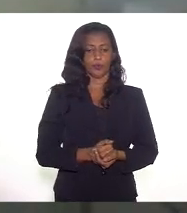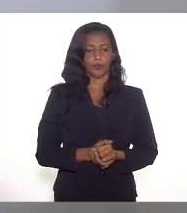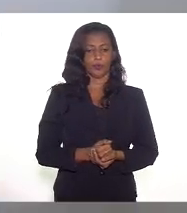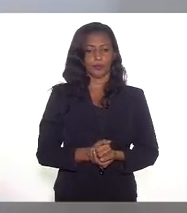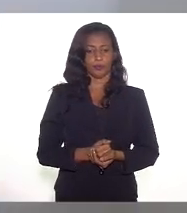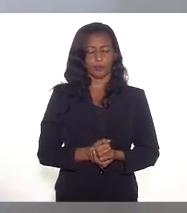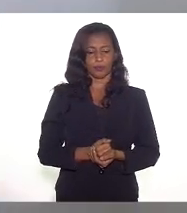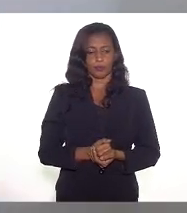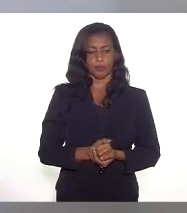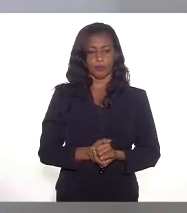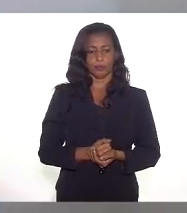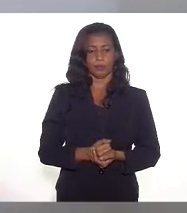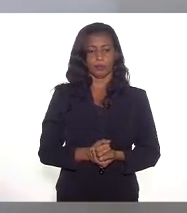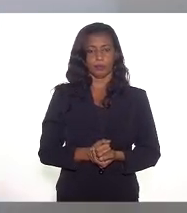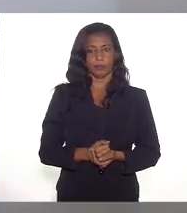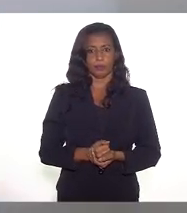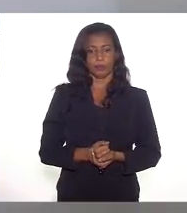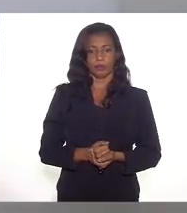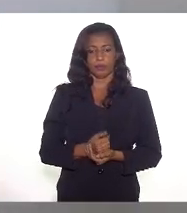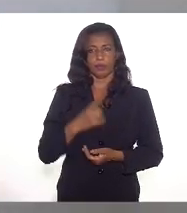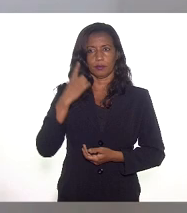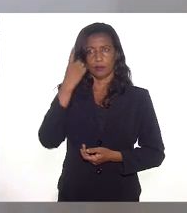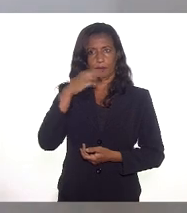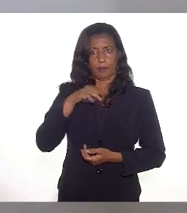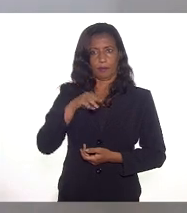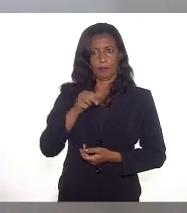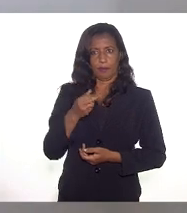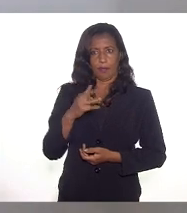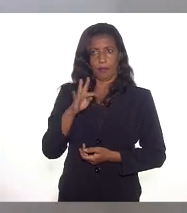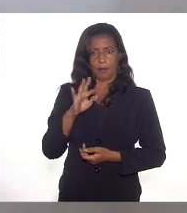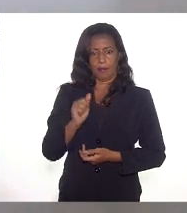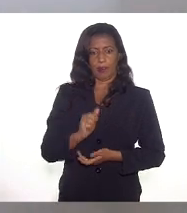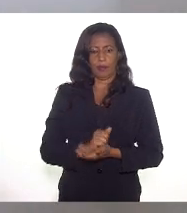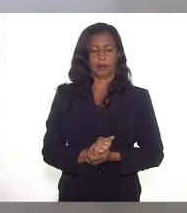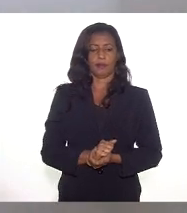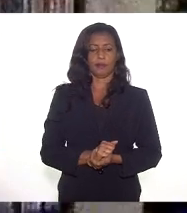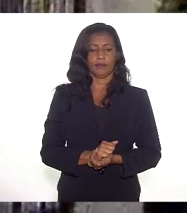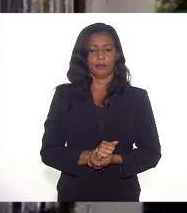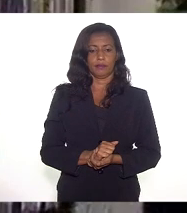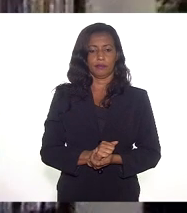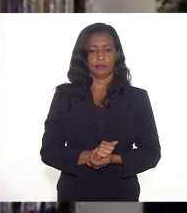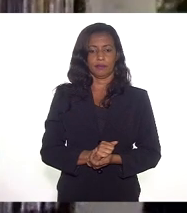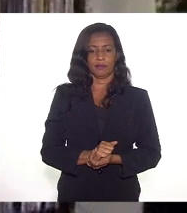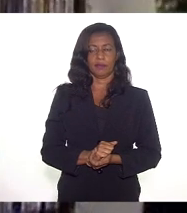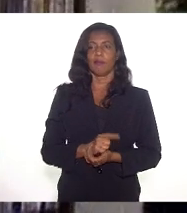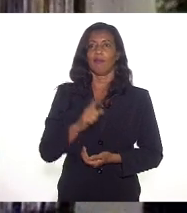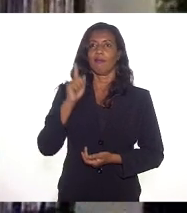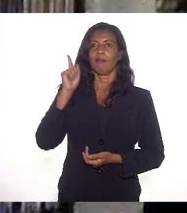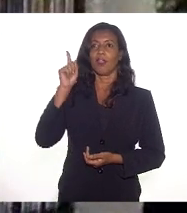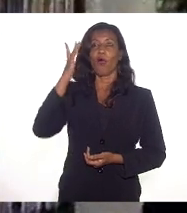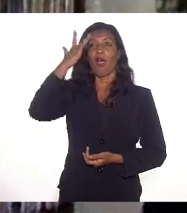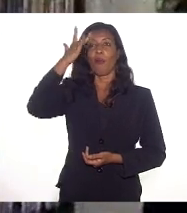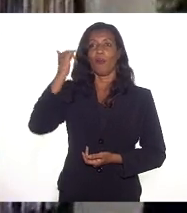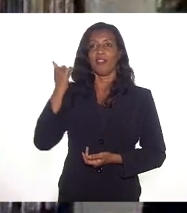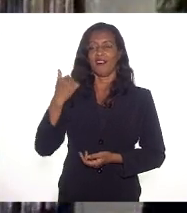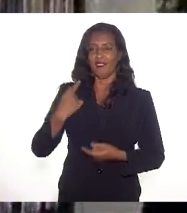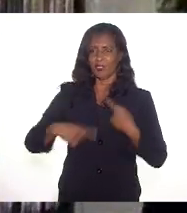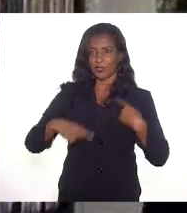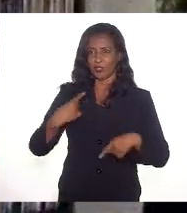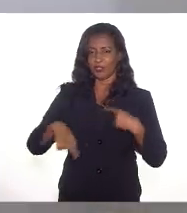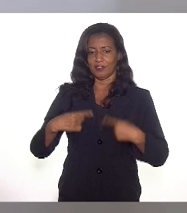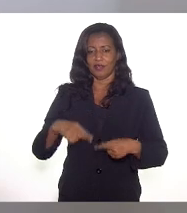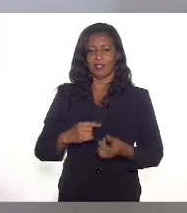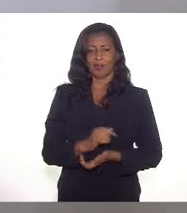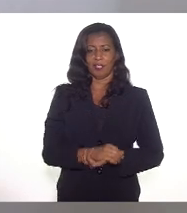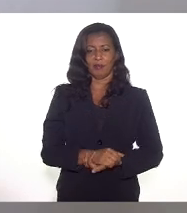Vossa Excelência, deputada Marta. Ok. Já quero me inscrever para discutir amanhã.